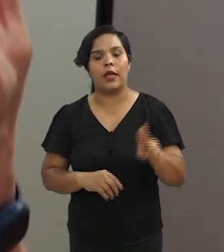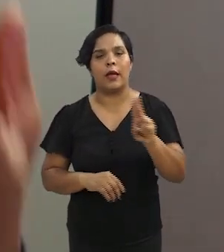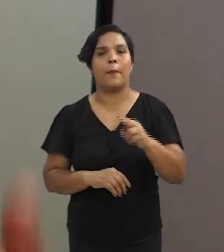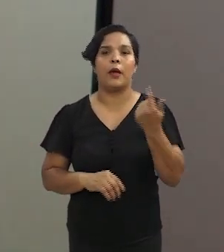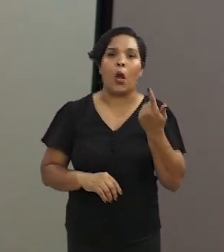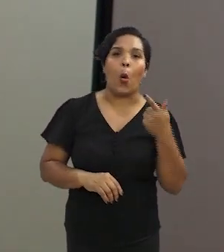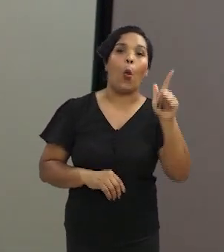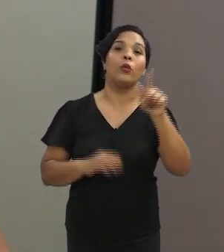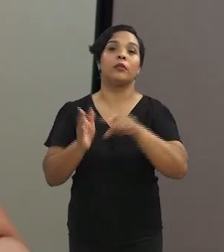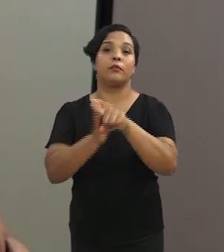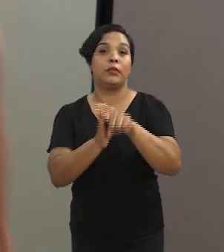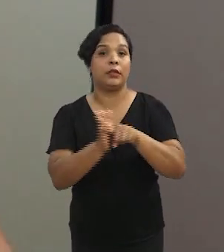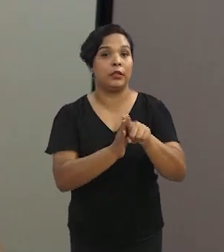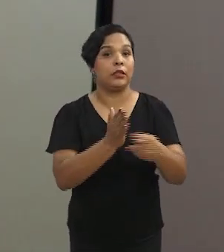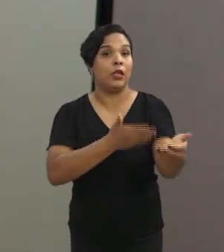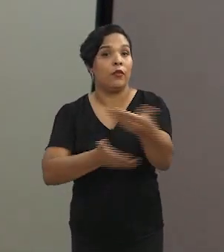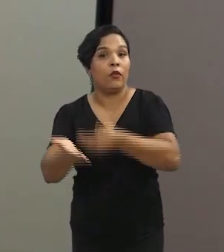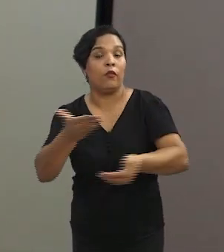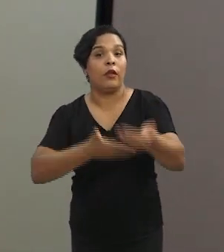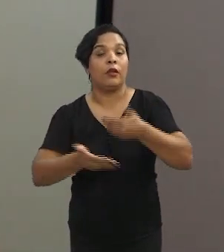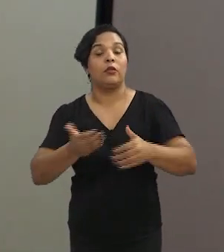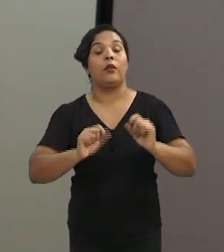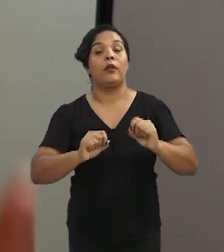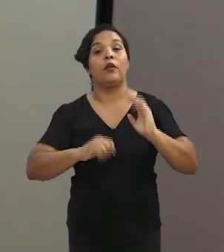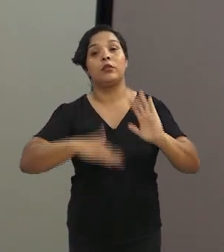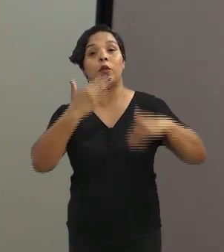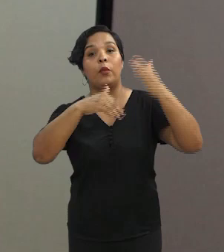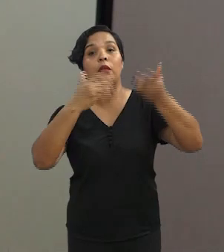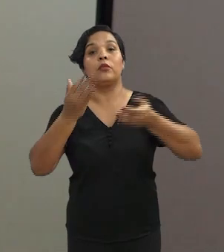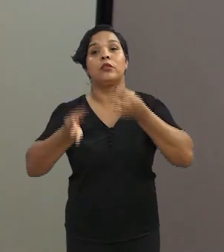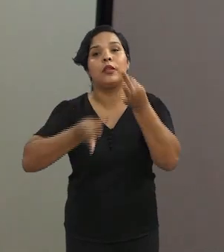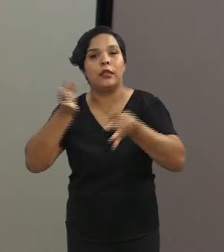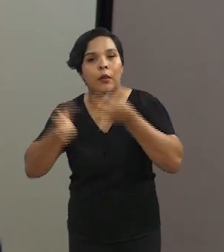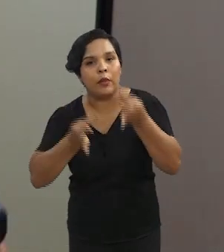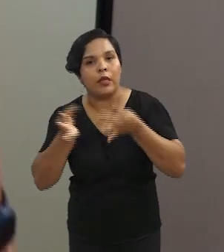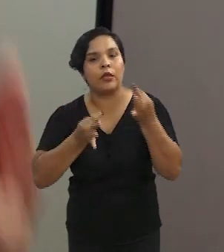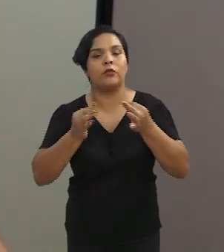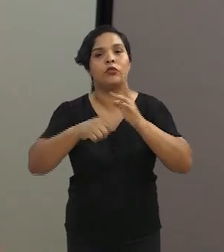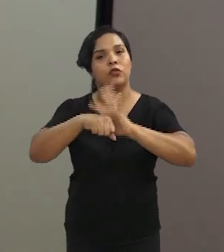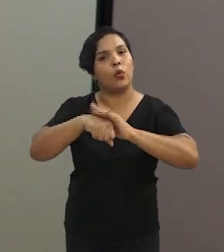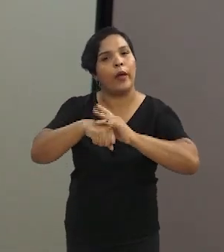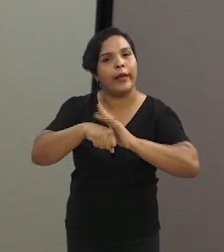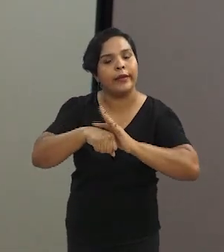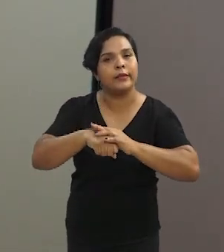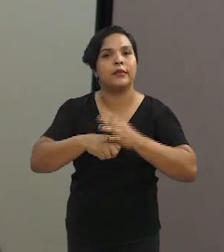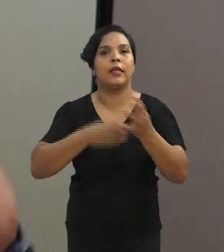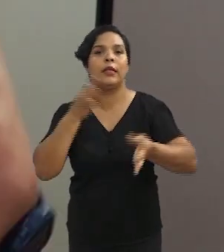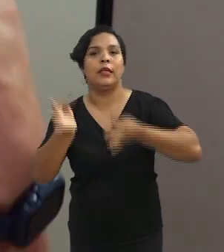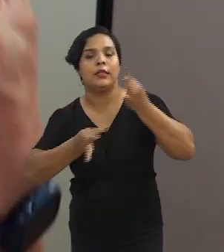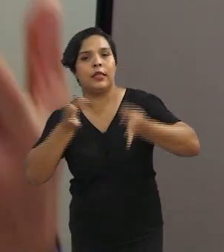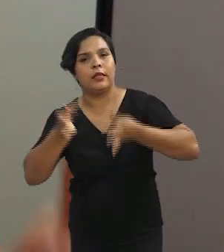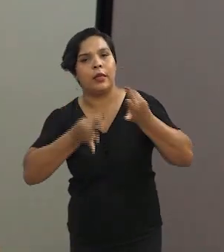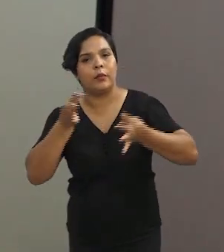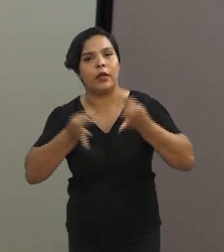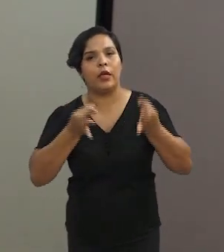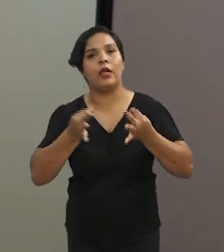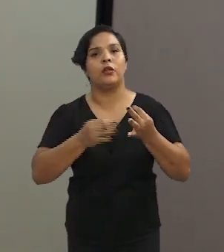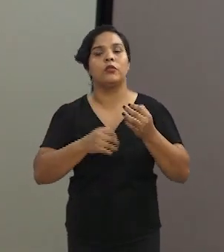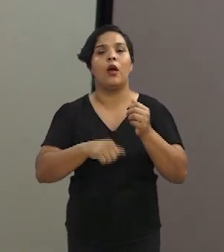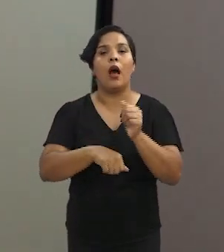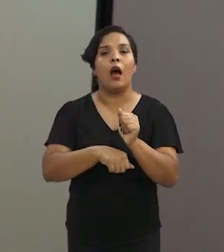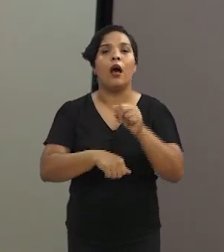utilizar para outras pesquisas envolvendo o desenvolvimento de tratamentos de doenças imunológicas, né, tratamento